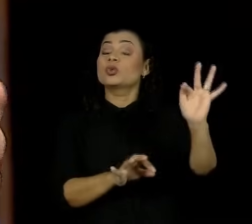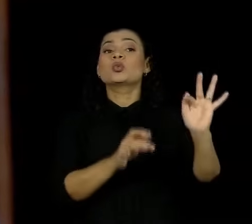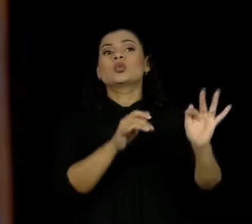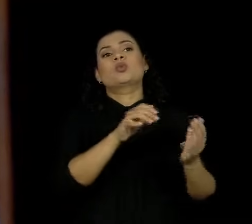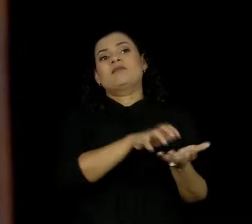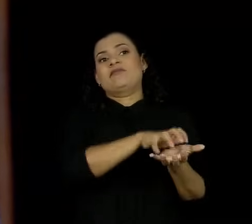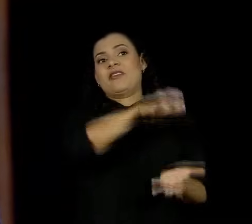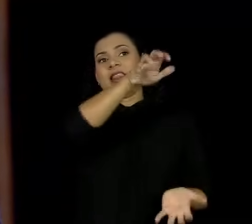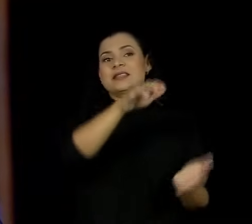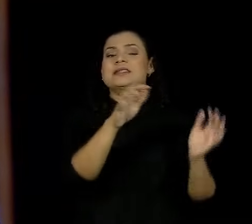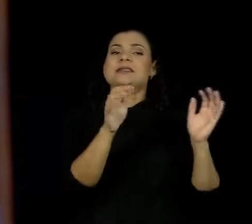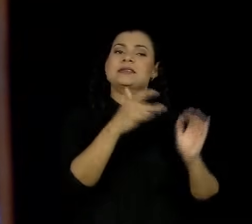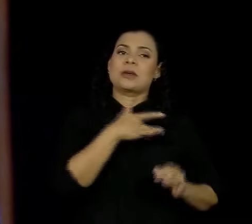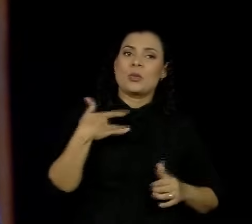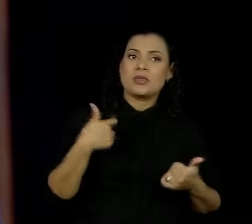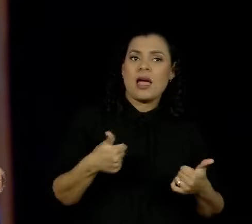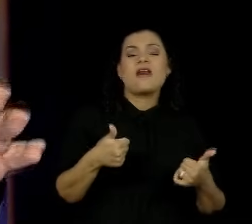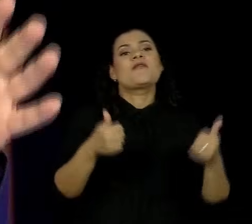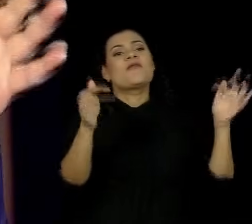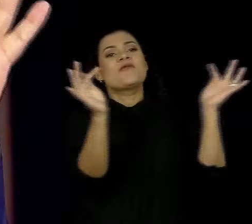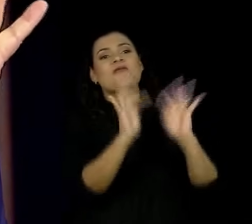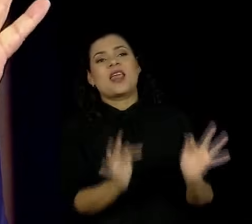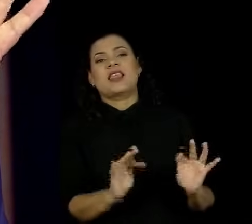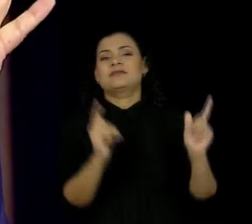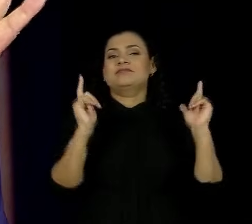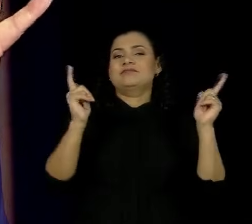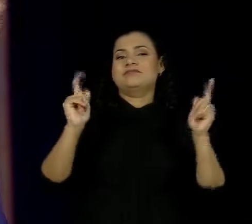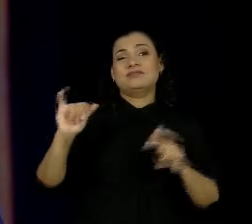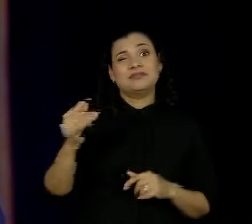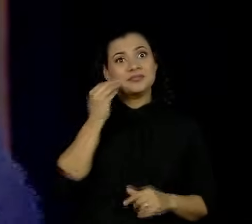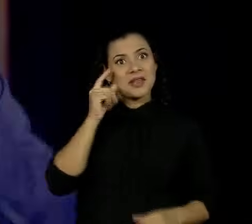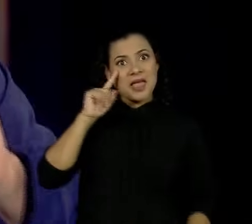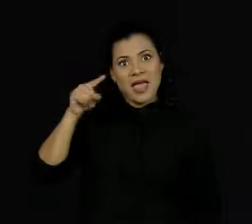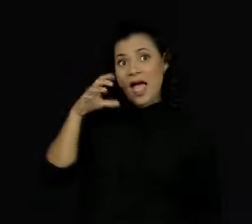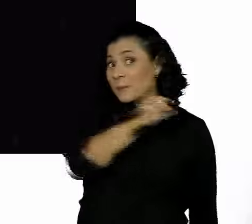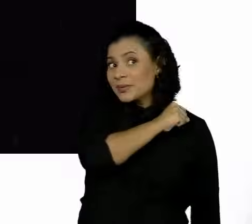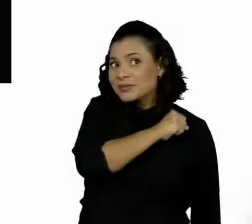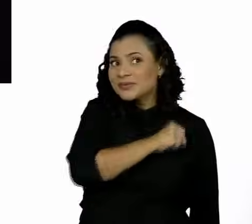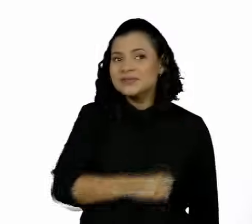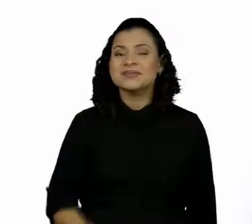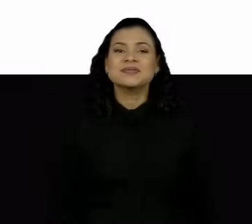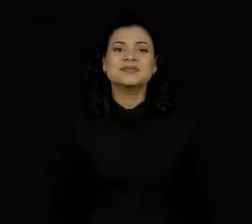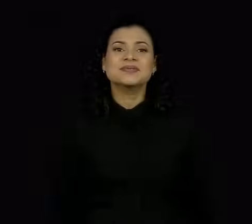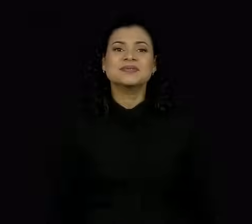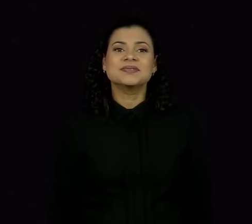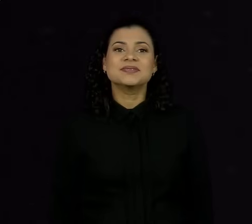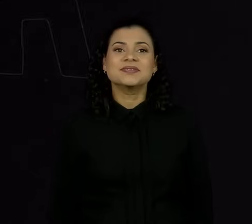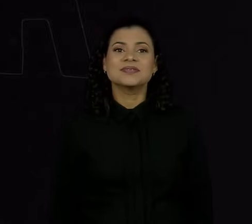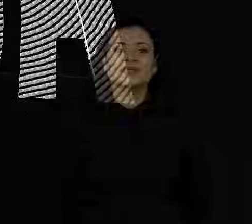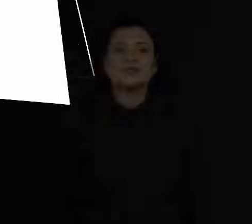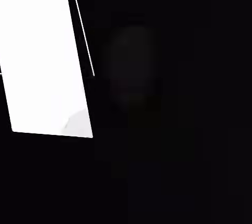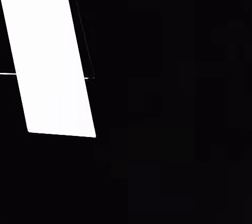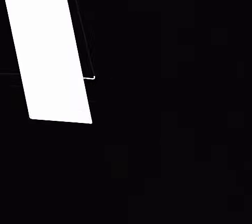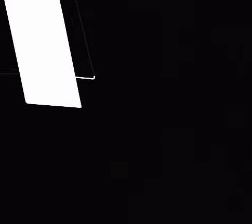saudável, feliz e serelepe também, que é sempre bom. Até loguinho.